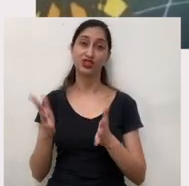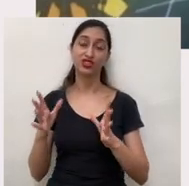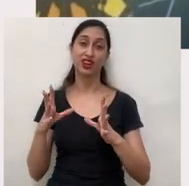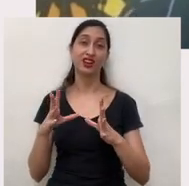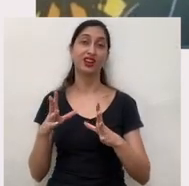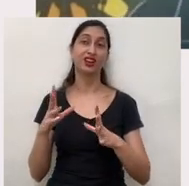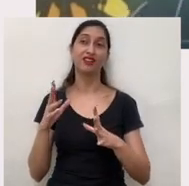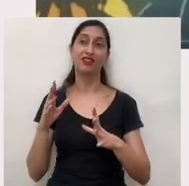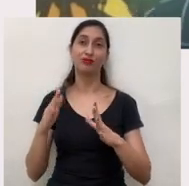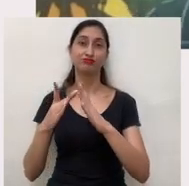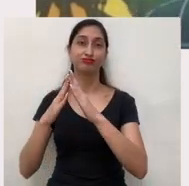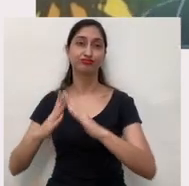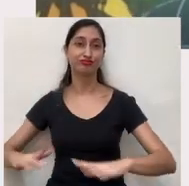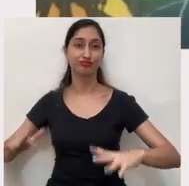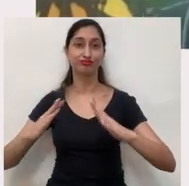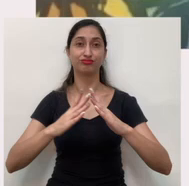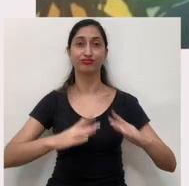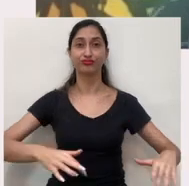extinta.